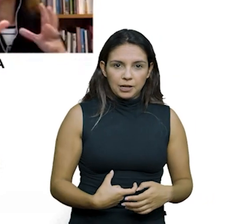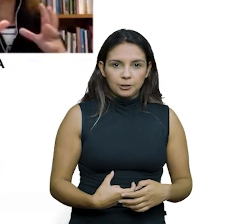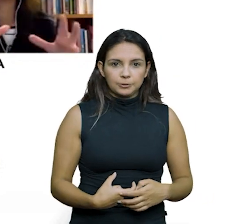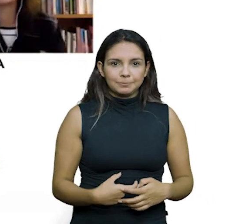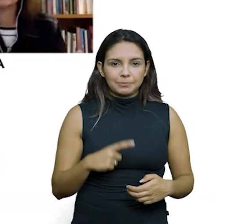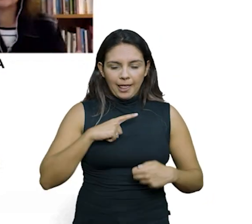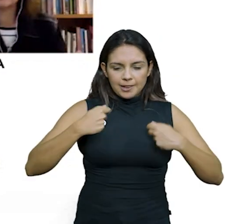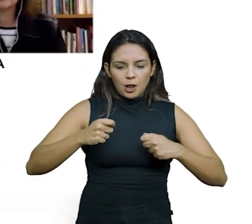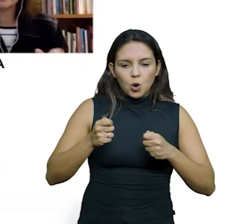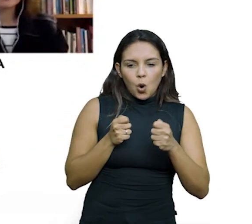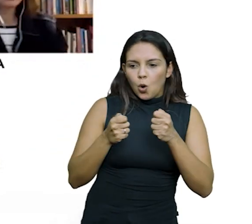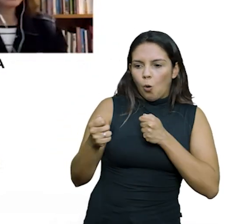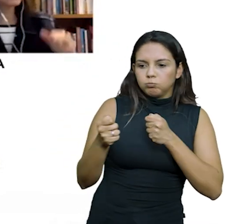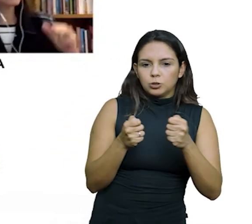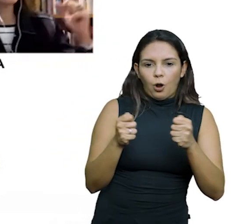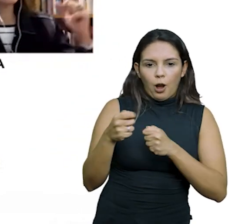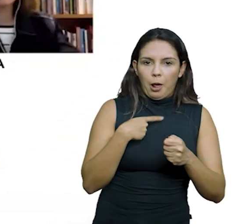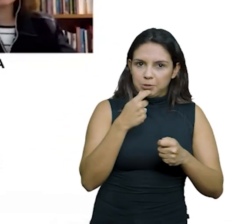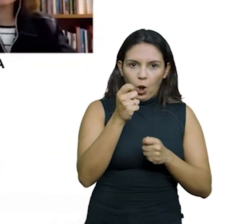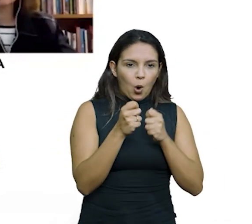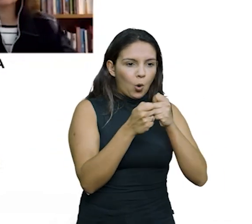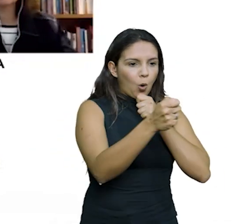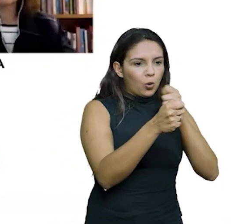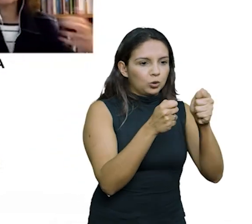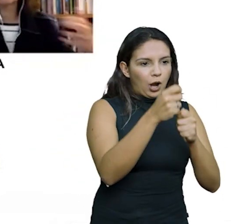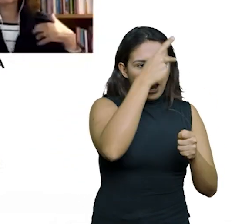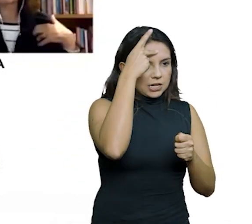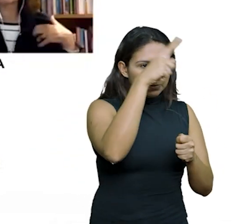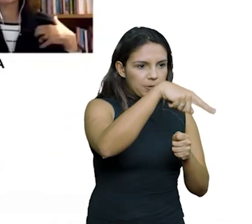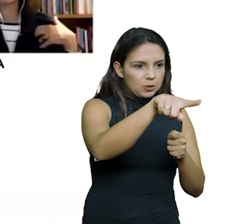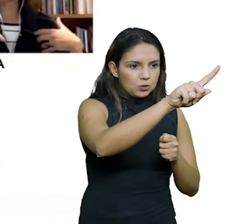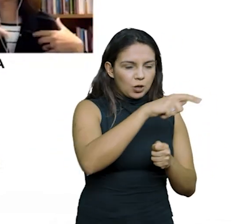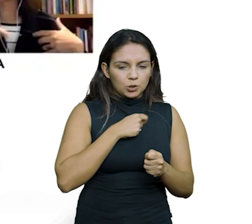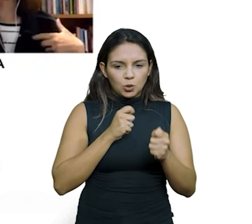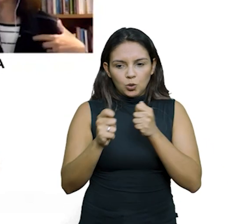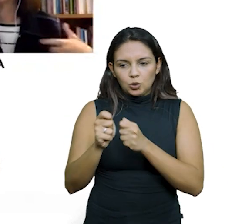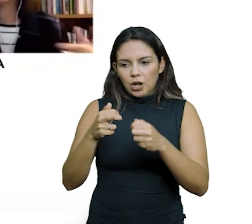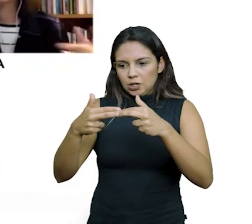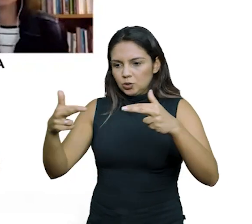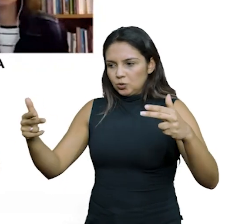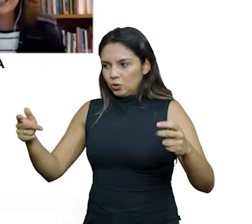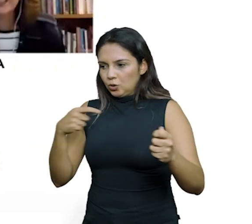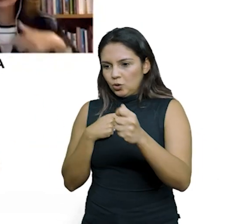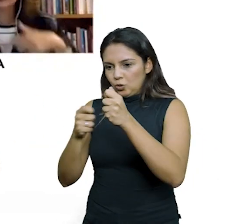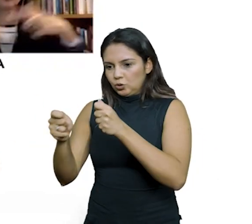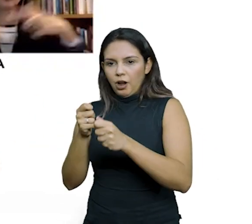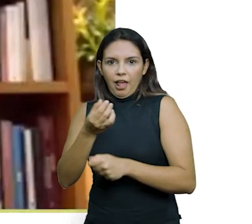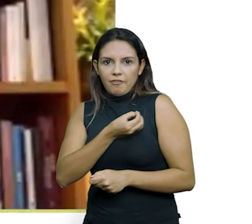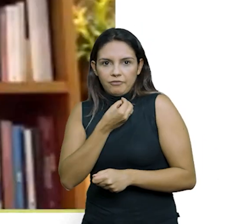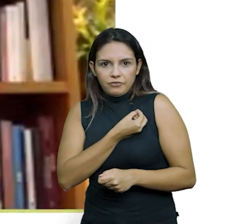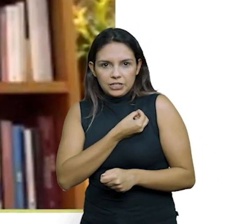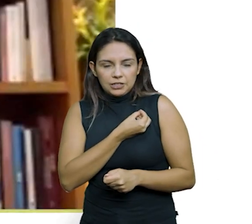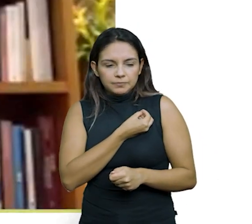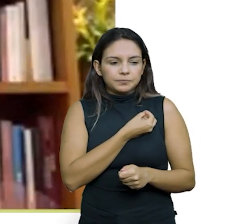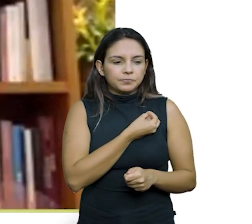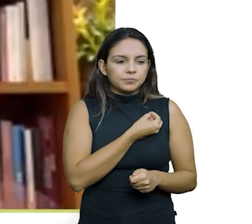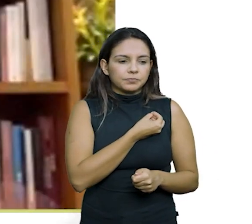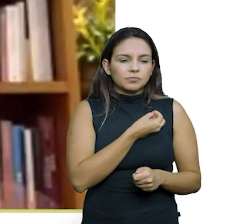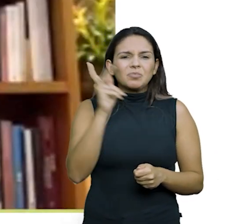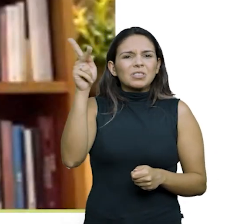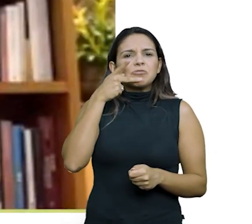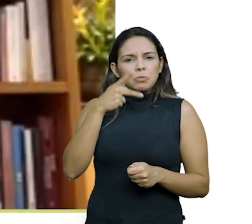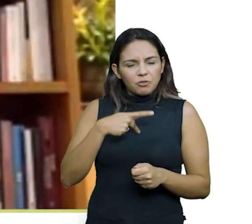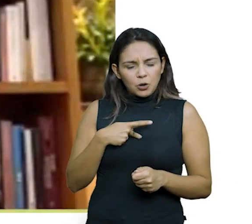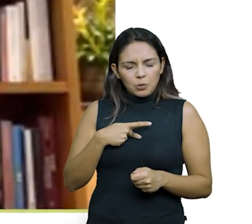controle. A gente quer controlar os outros, controlar nós próprios, controlar as coisas, controlar a vida, né? E é o que ele